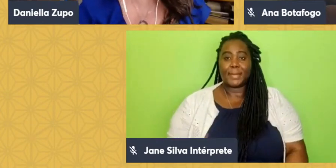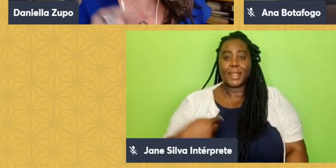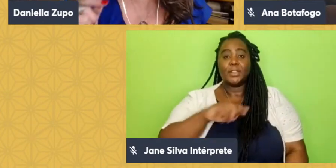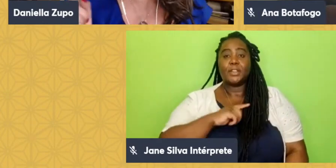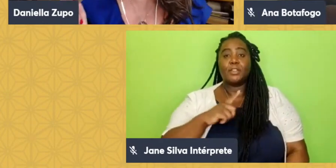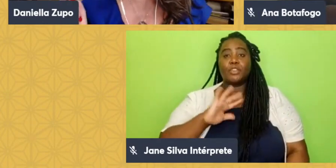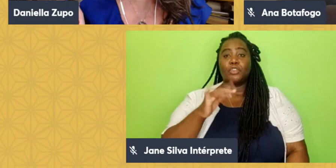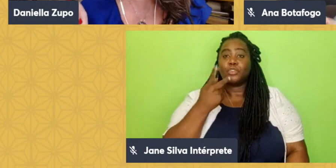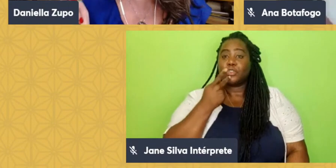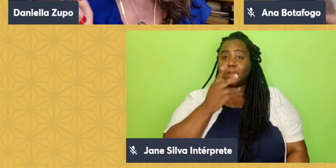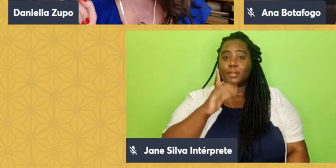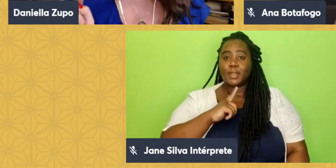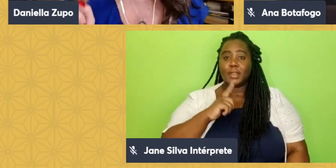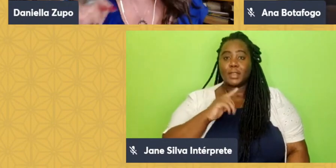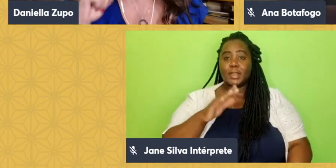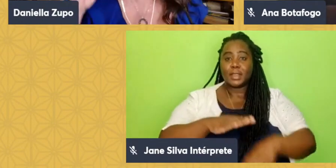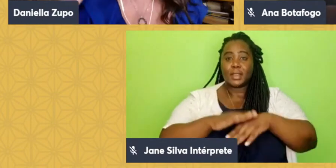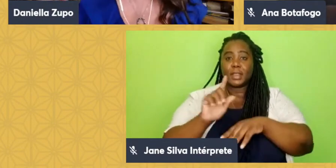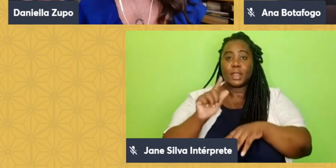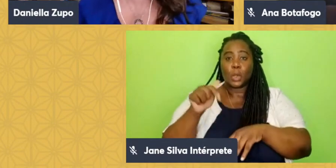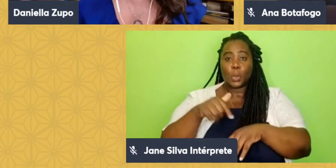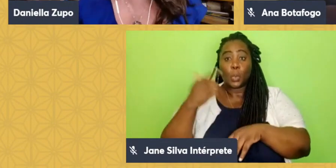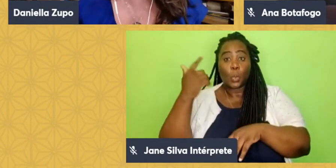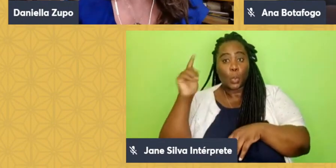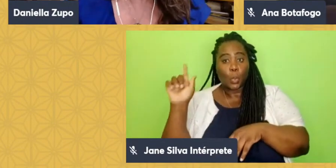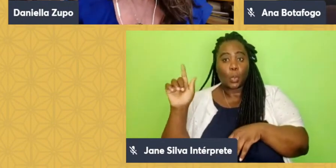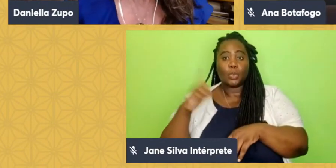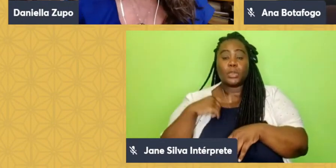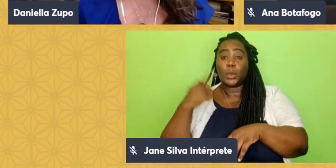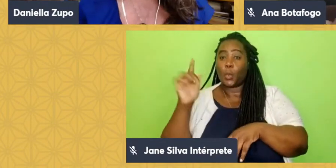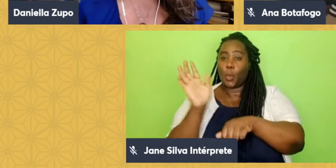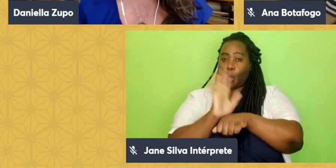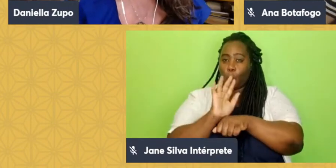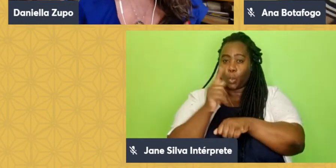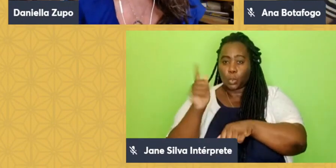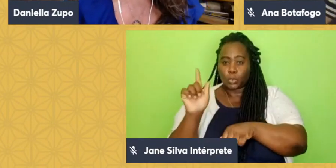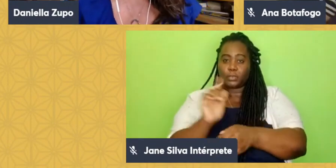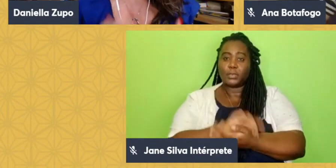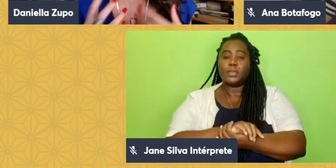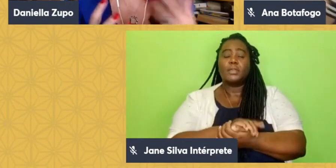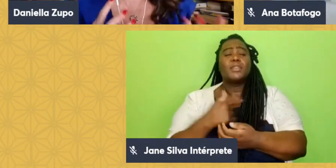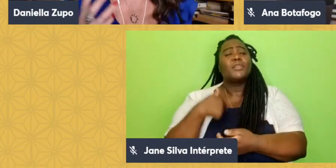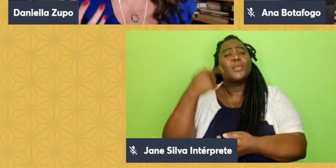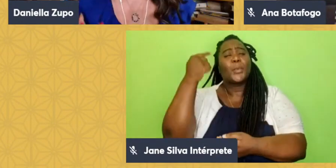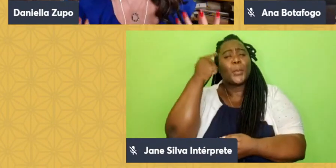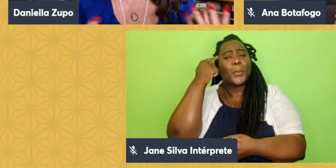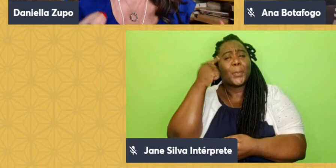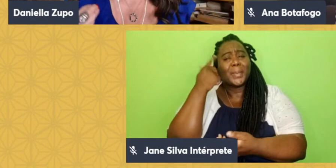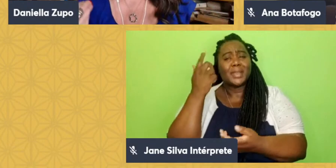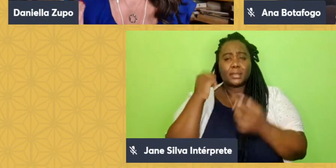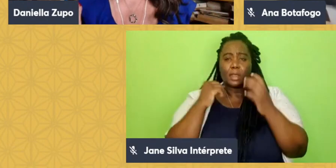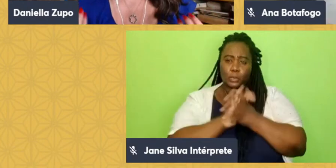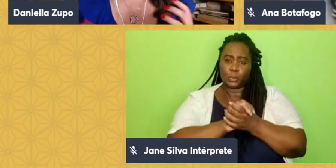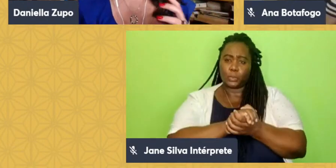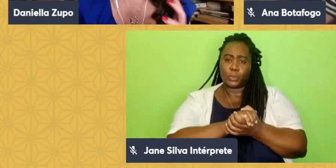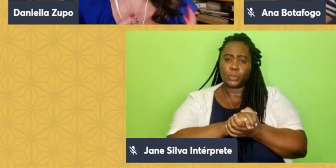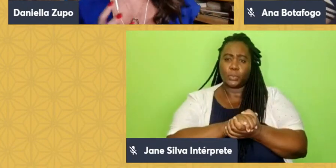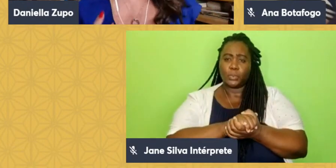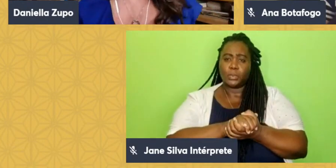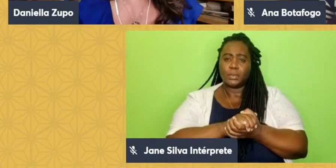avisar que a produção a gente tem mais um trecho desse acho que não acho que a gente tem um terceiro vídeo mas a Fico pensando e